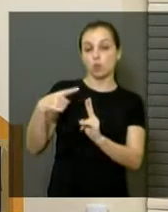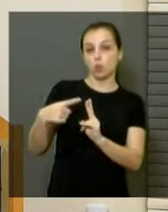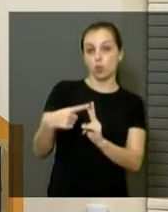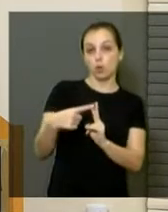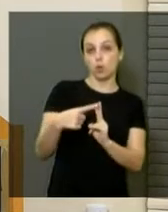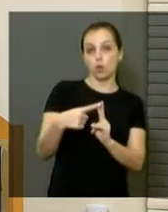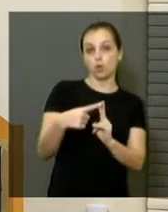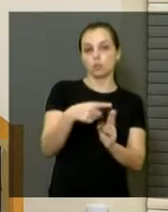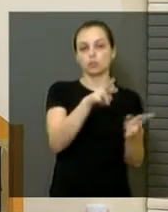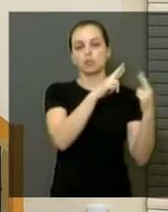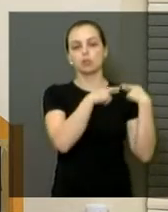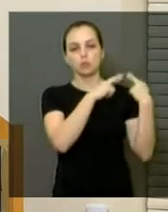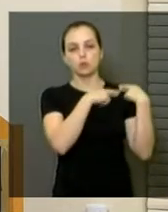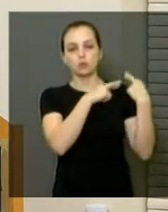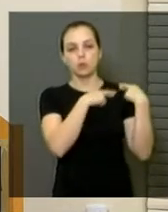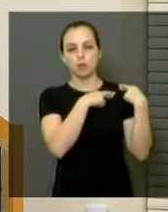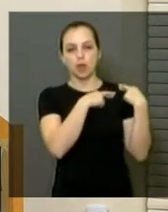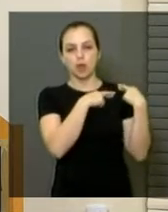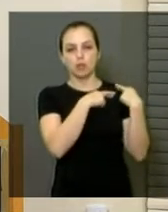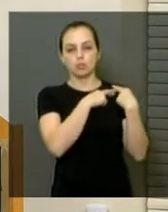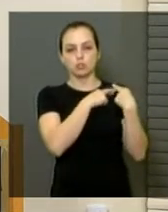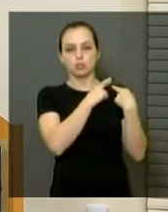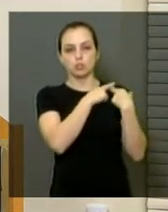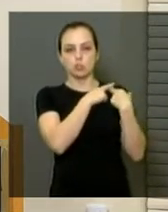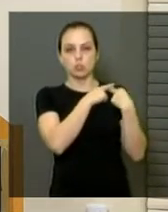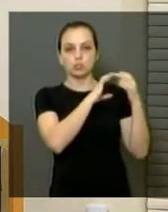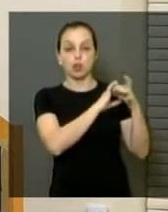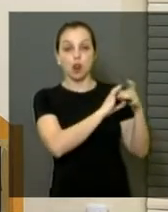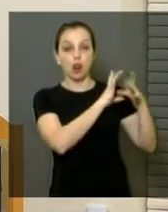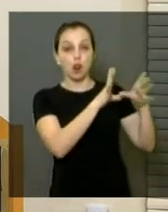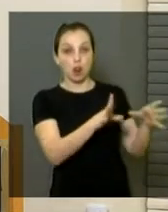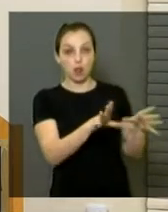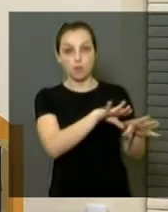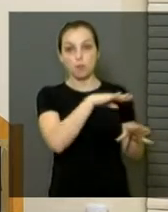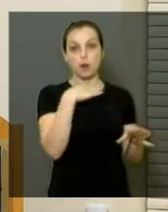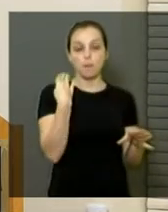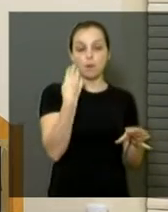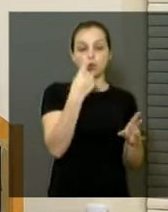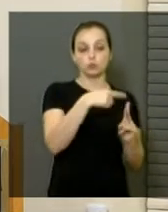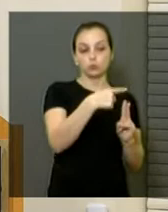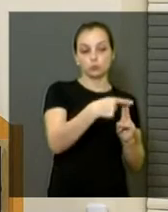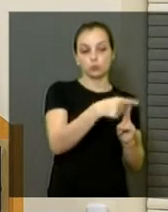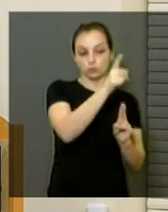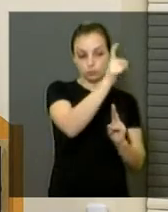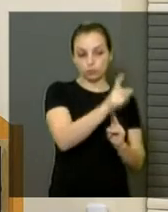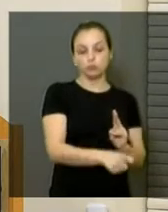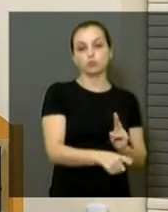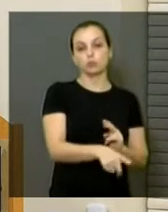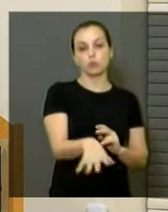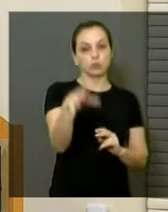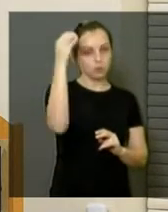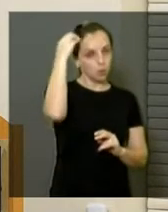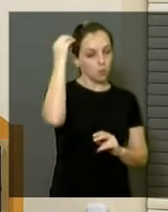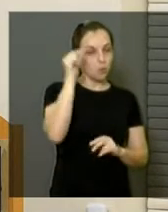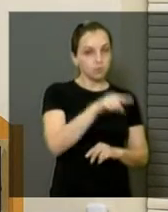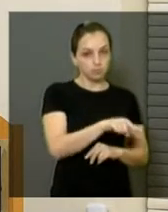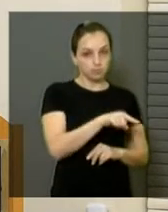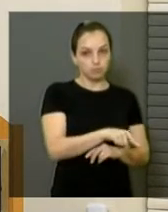da responsabilidade no sentido de deliberar pela morte dos dois, da atitude culposa,